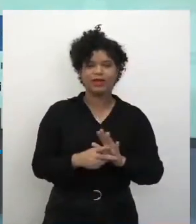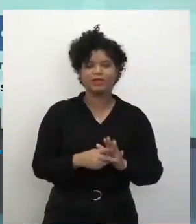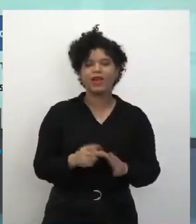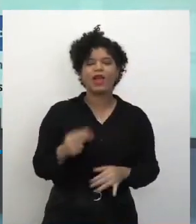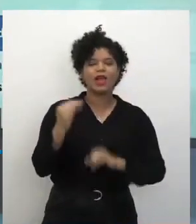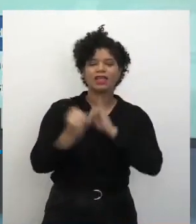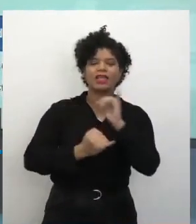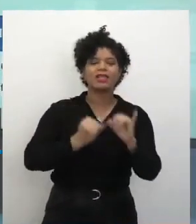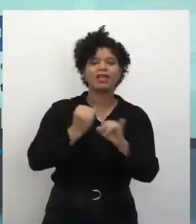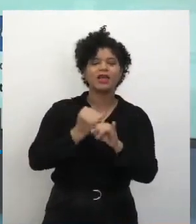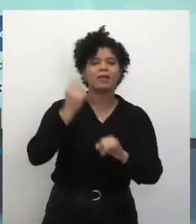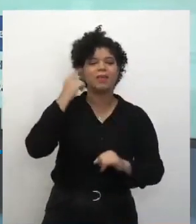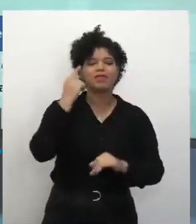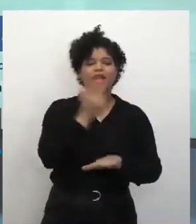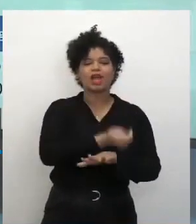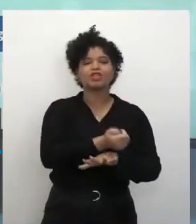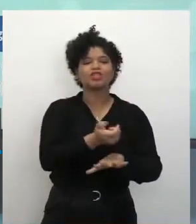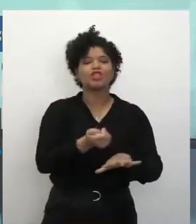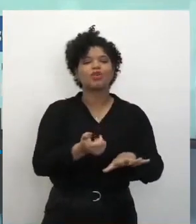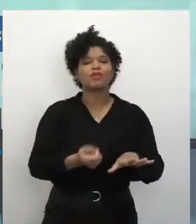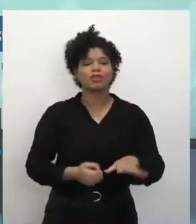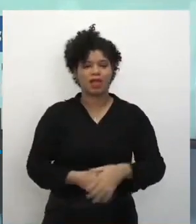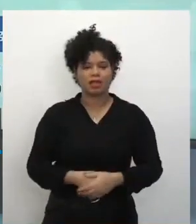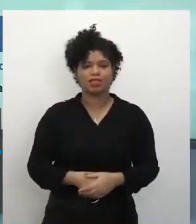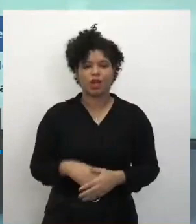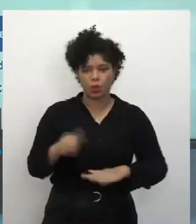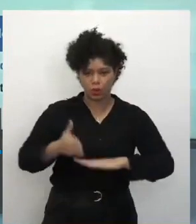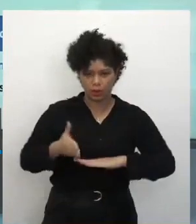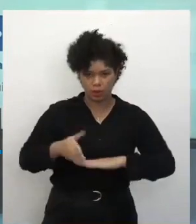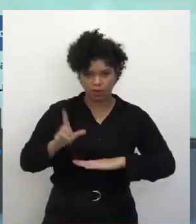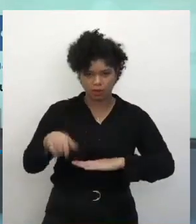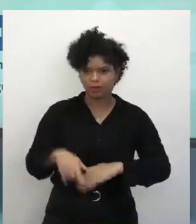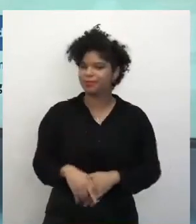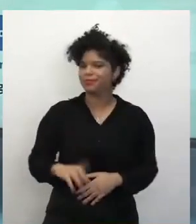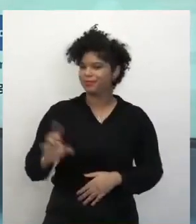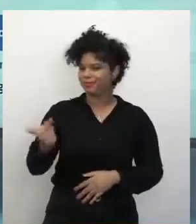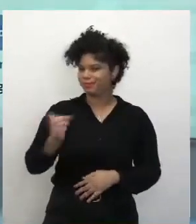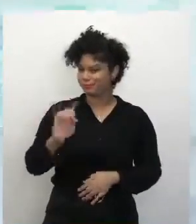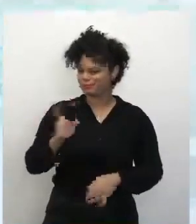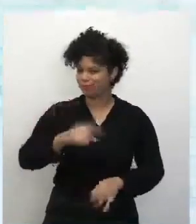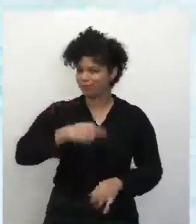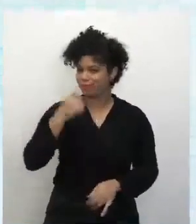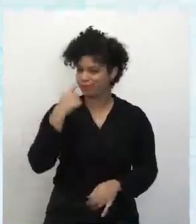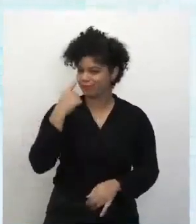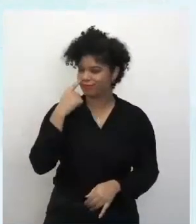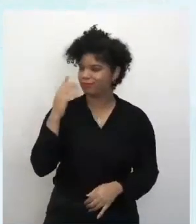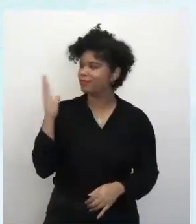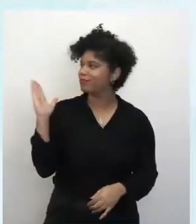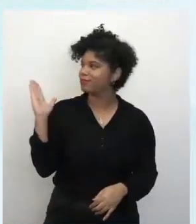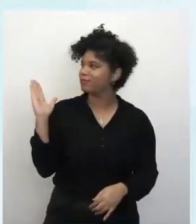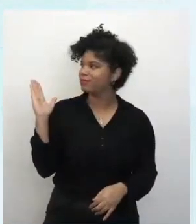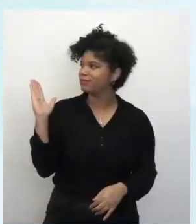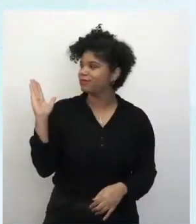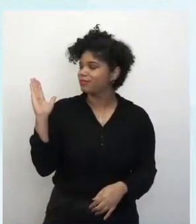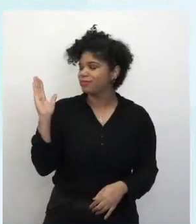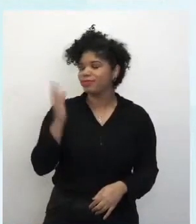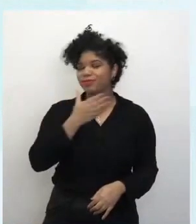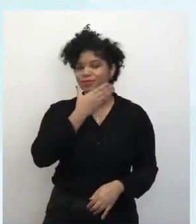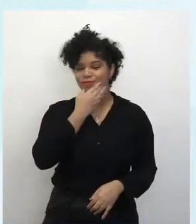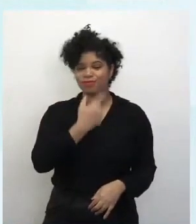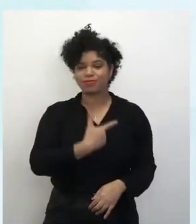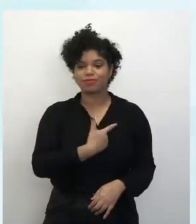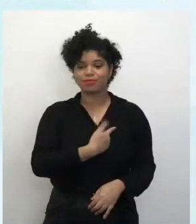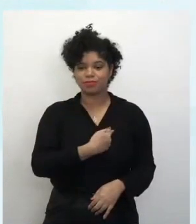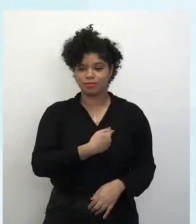de internet então parece que fake News é algo muito contemporâneo quando na realidade olha lá o AD o Vargas